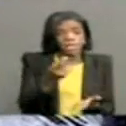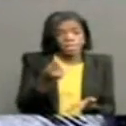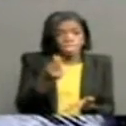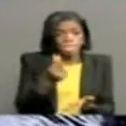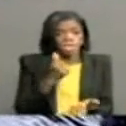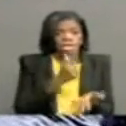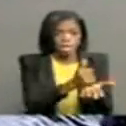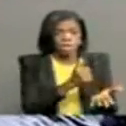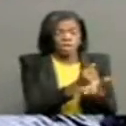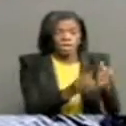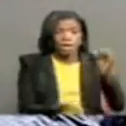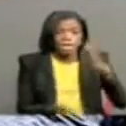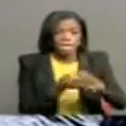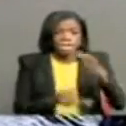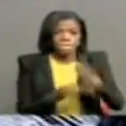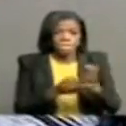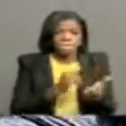evitar